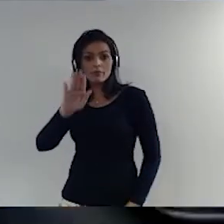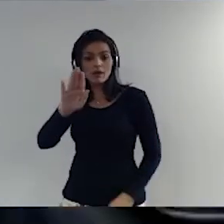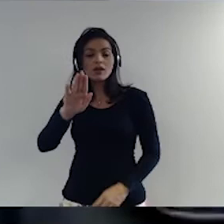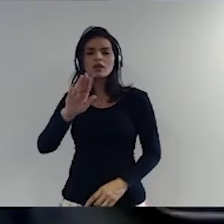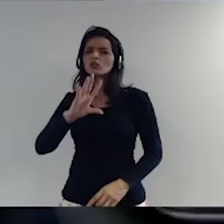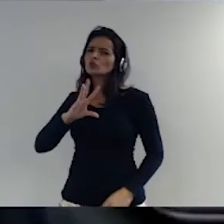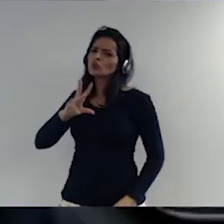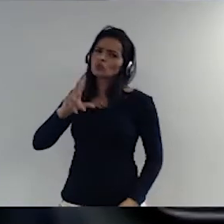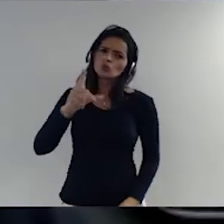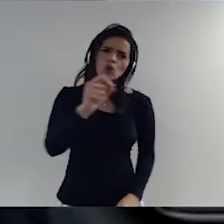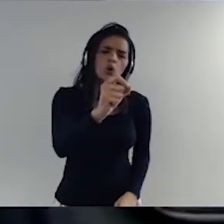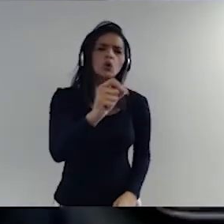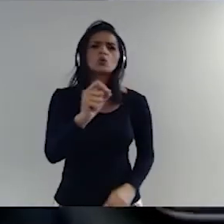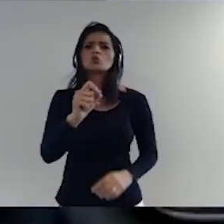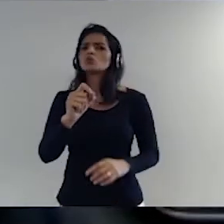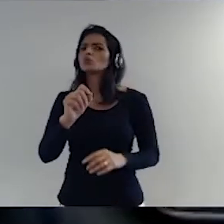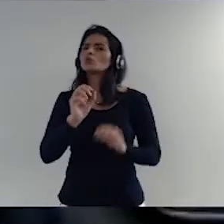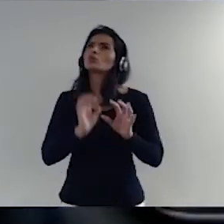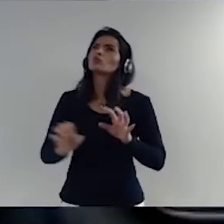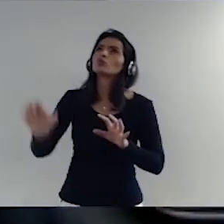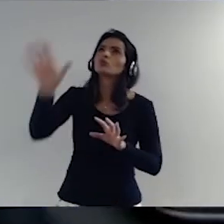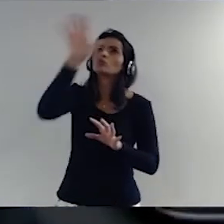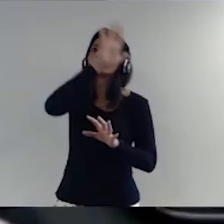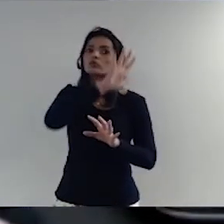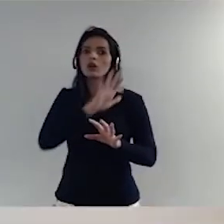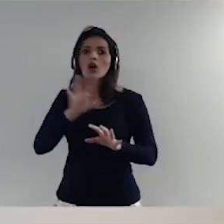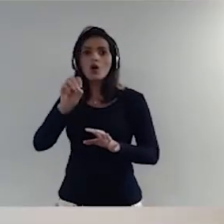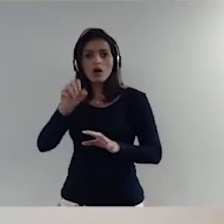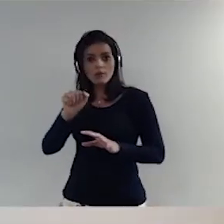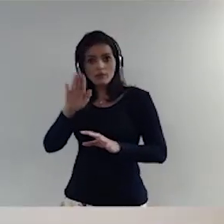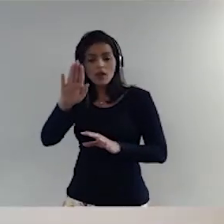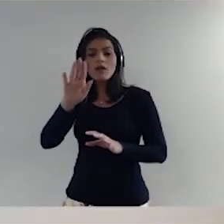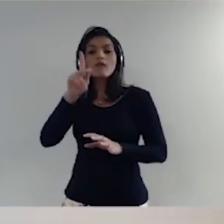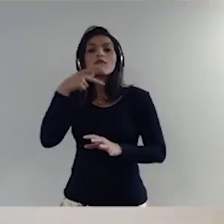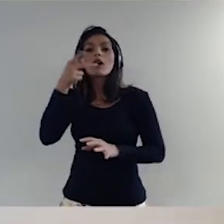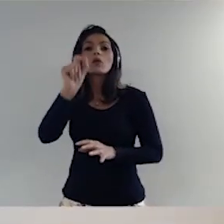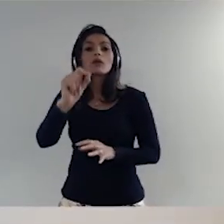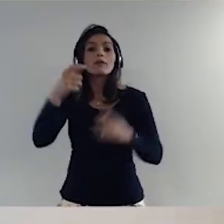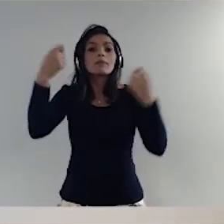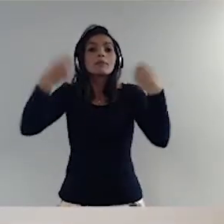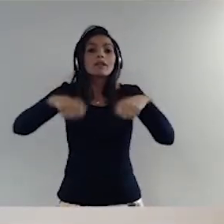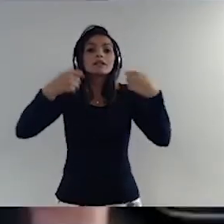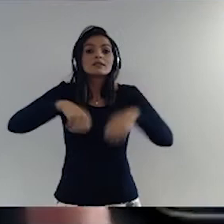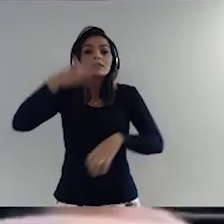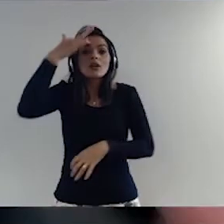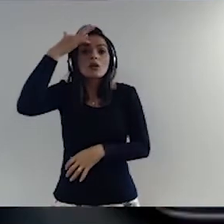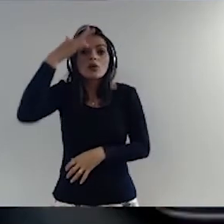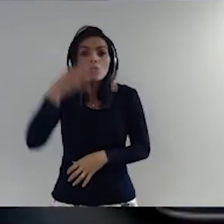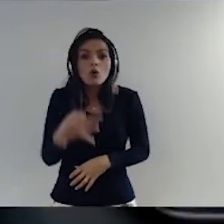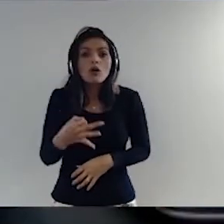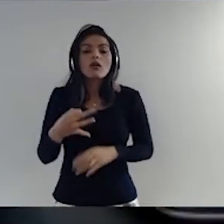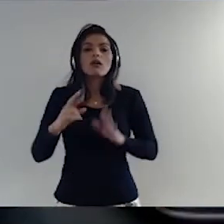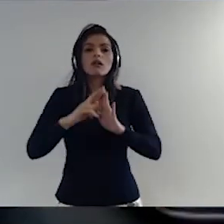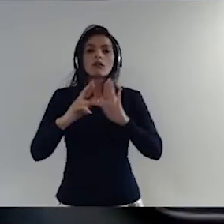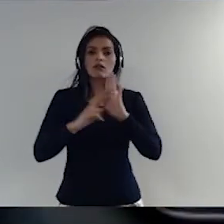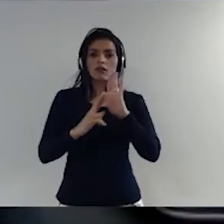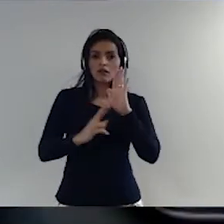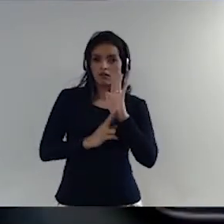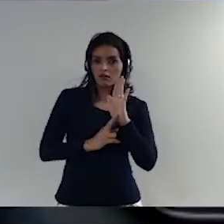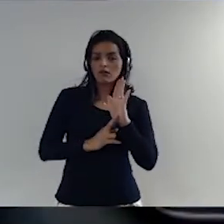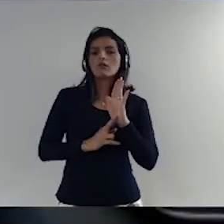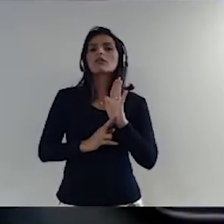todo o sistema da ordem está a destacar, a necessidade de compreender que a regra é que o